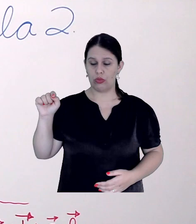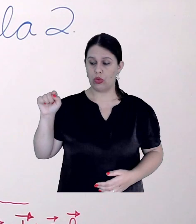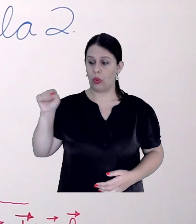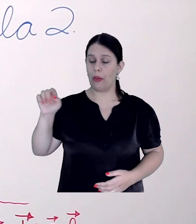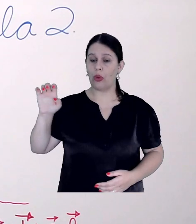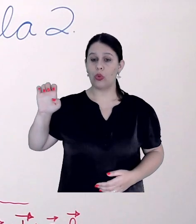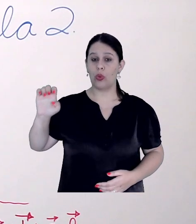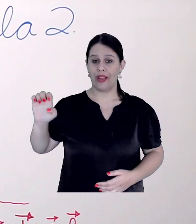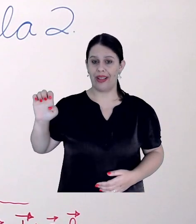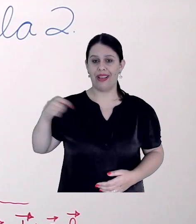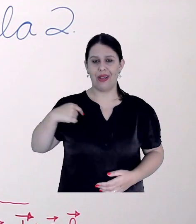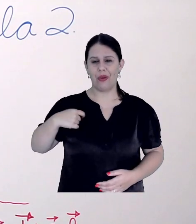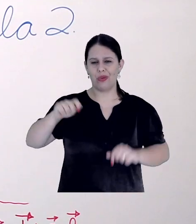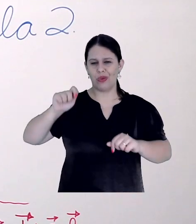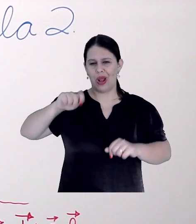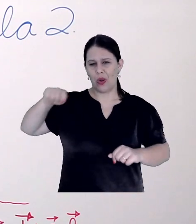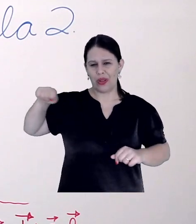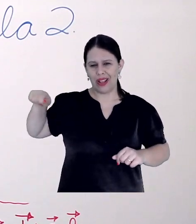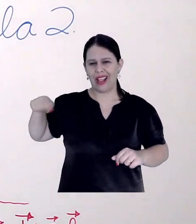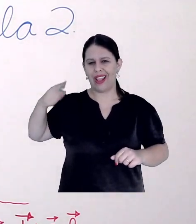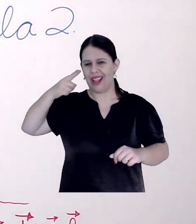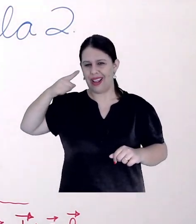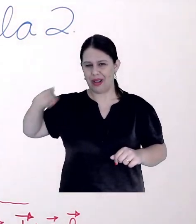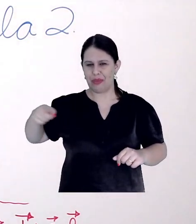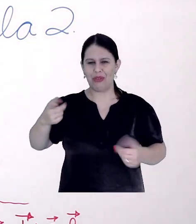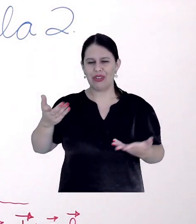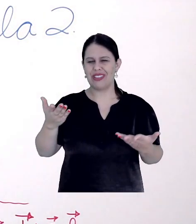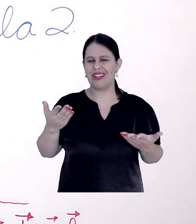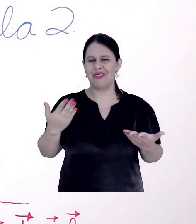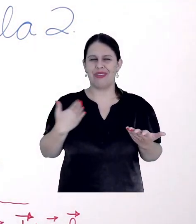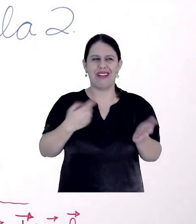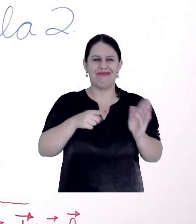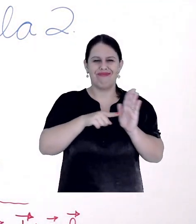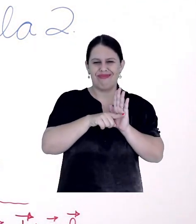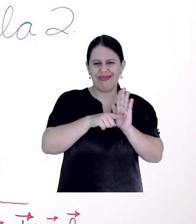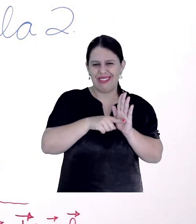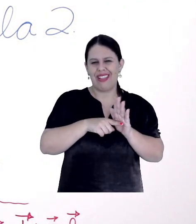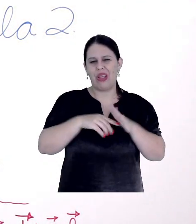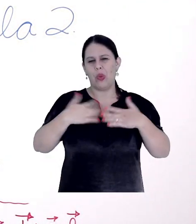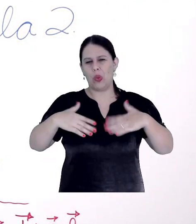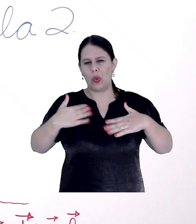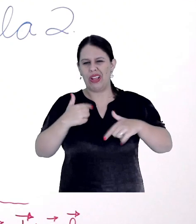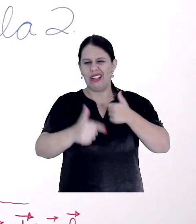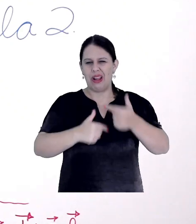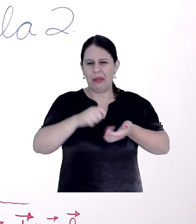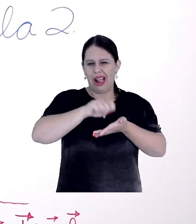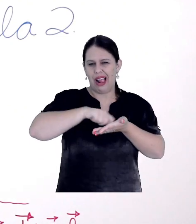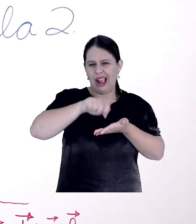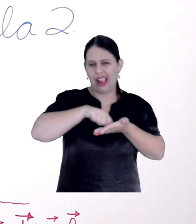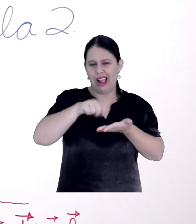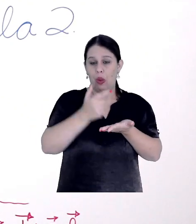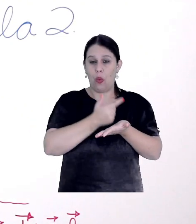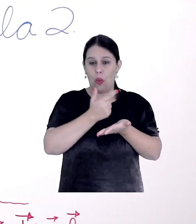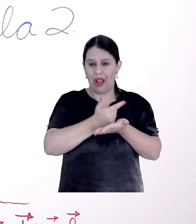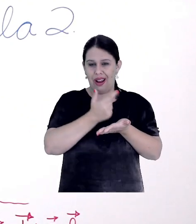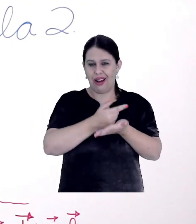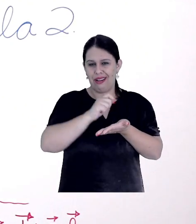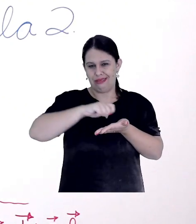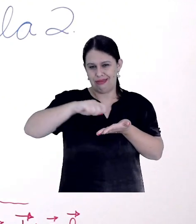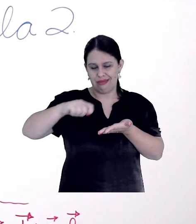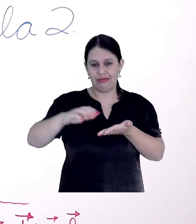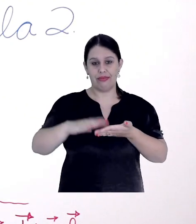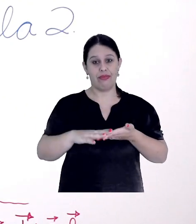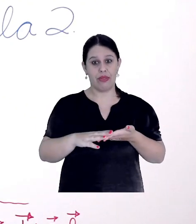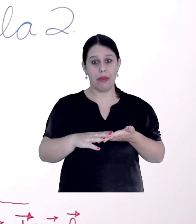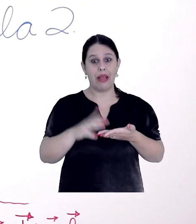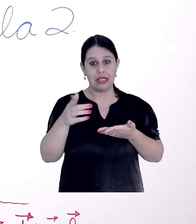no ponto E, como eu anotei aqui, para você não ter que ficar tendo trabalho de anotar aí no seu caderno. Beleza? Vamos anotar também essa